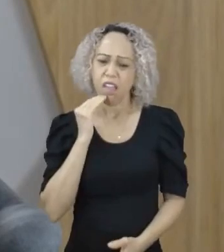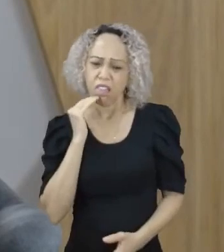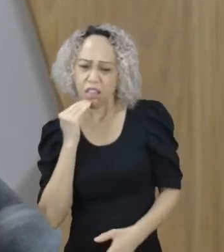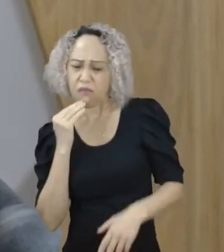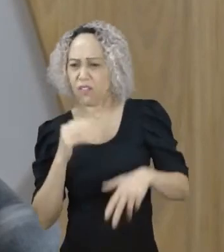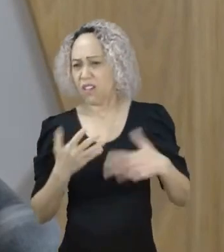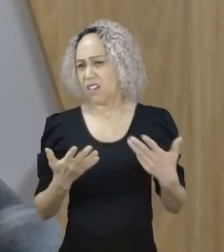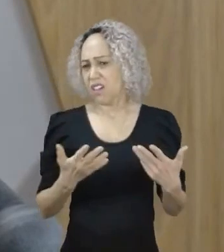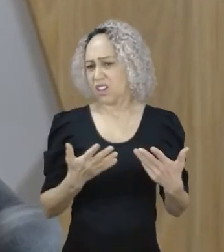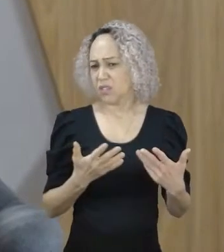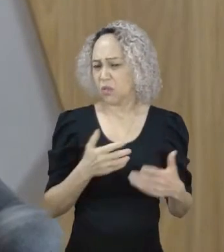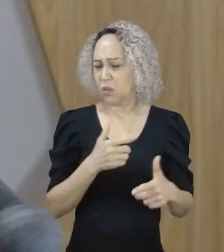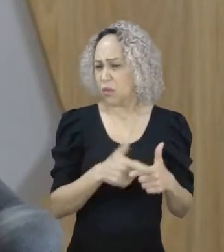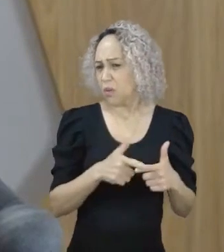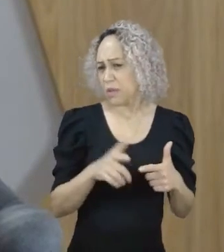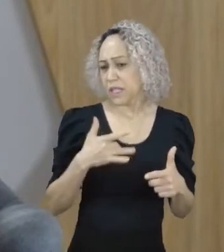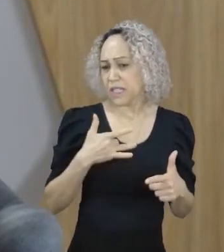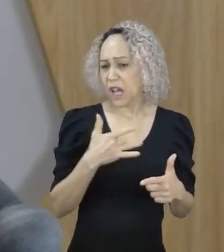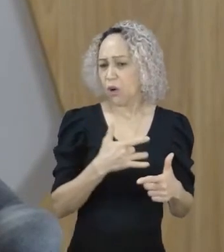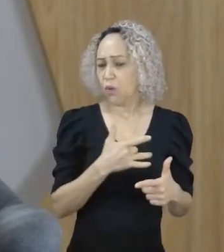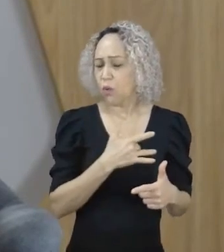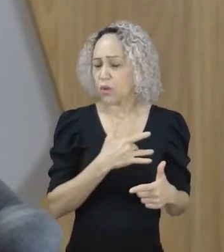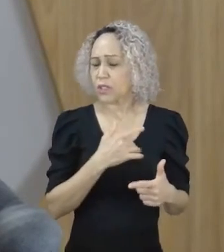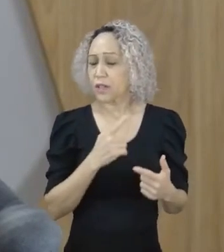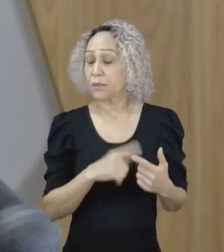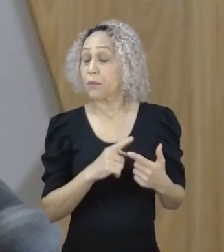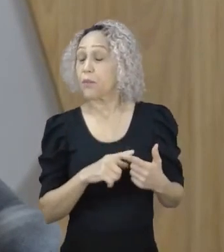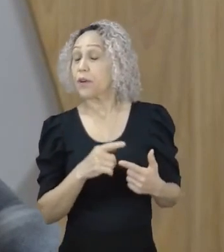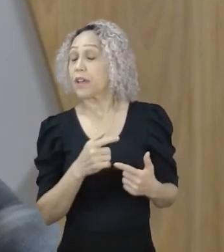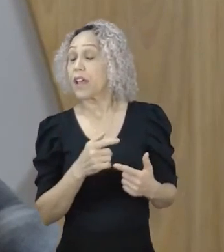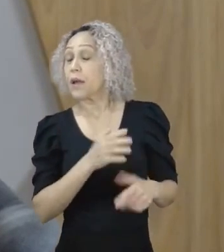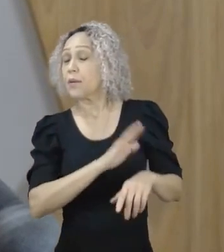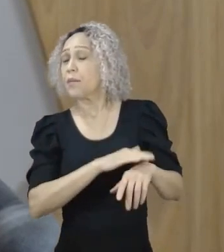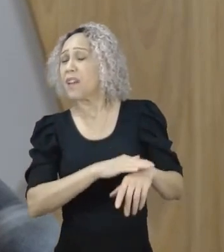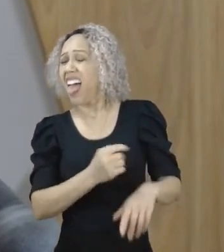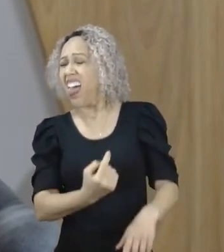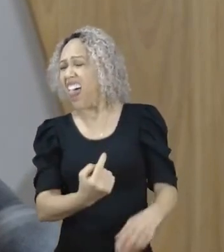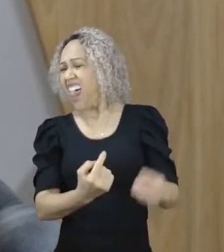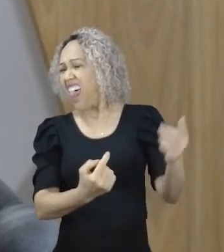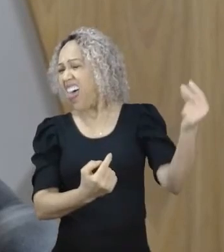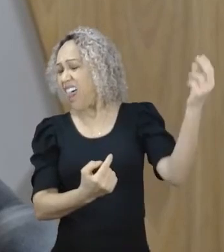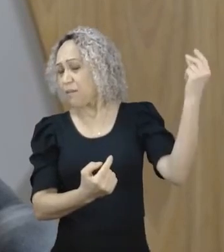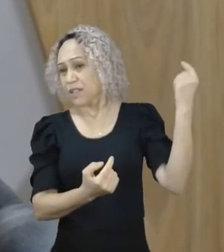tinha isso no Brasil. Então essas conquistas não pode ser aberto mão.